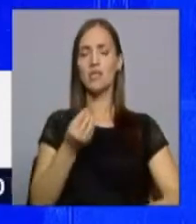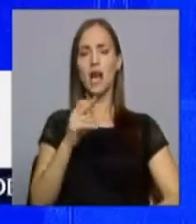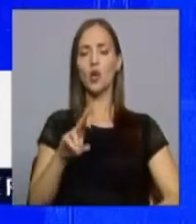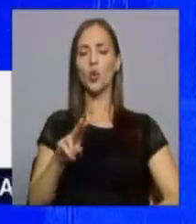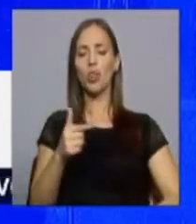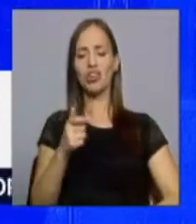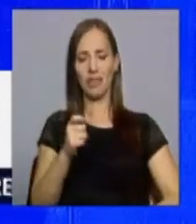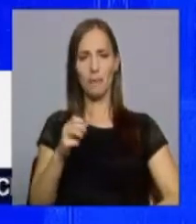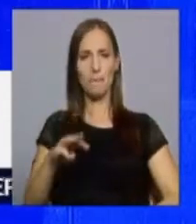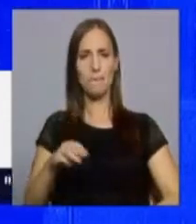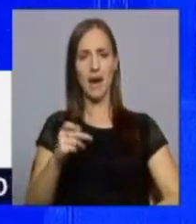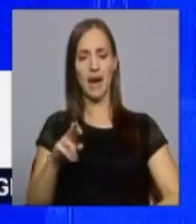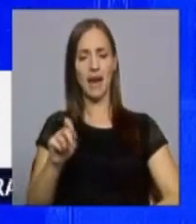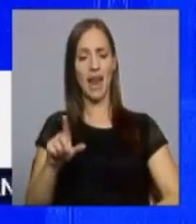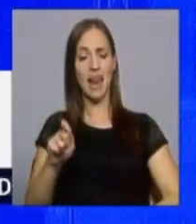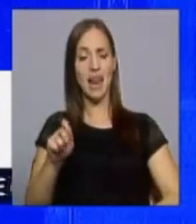a fazer um bocadinho de escola.